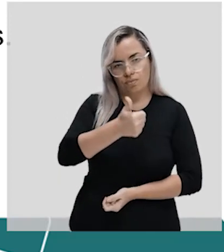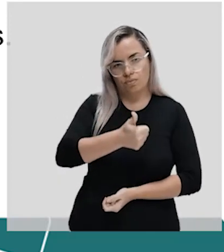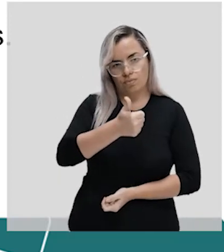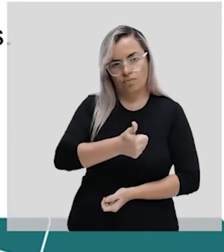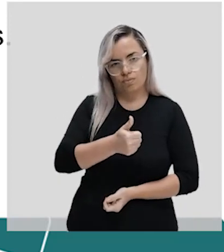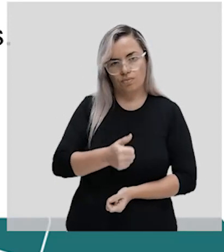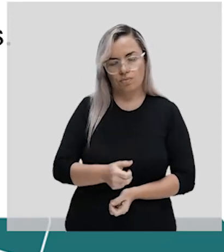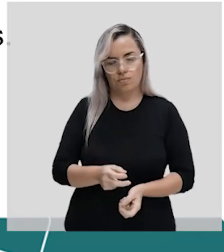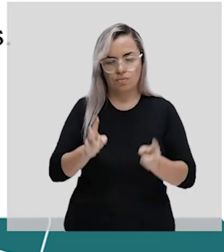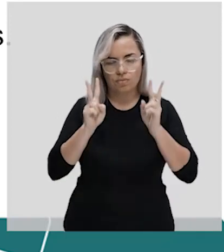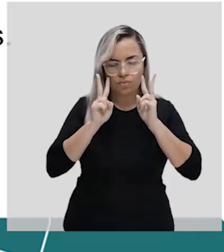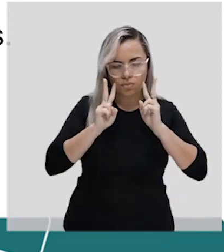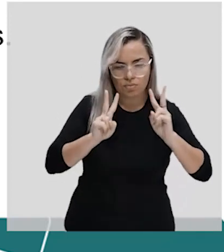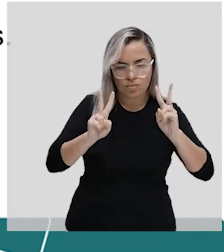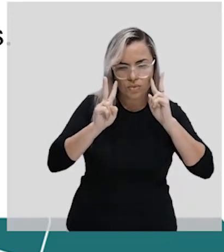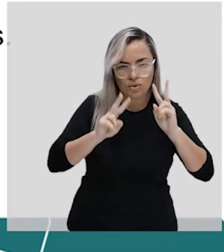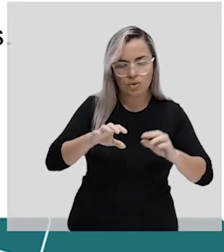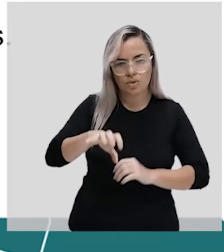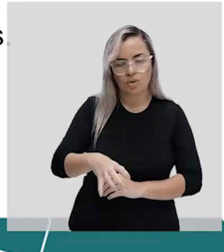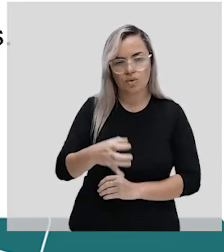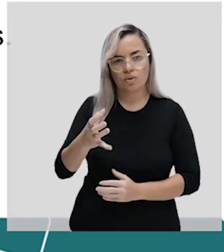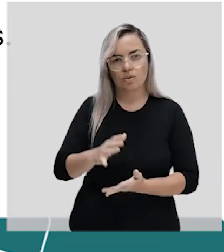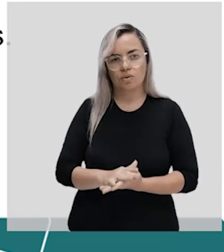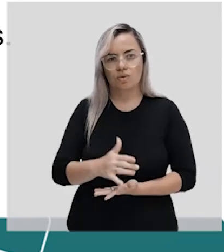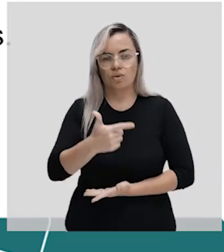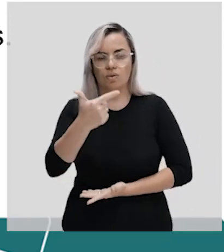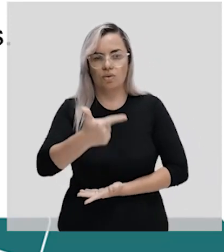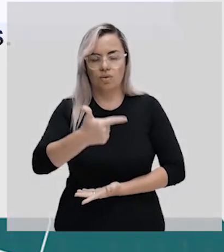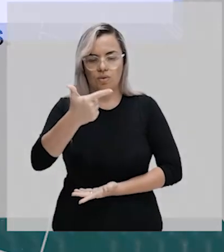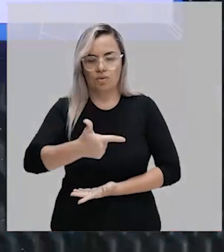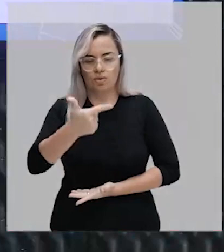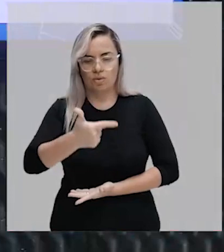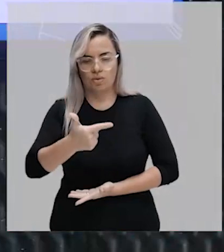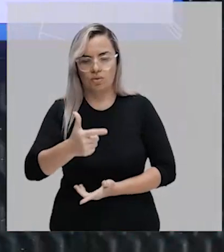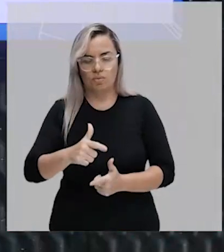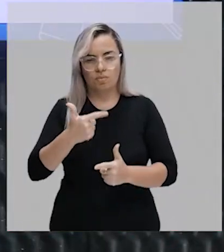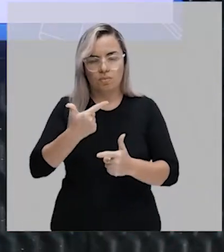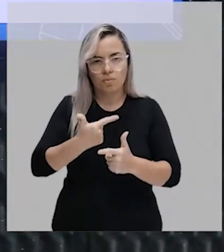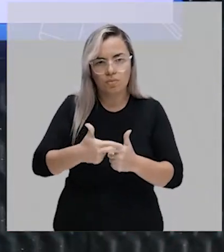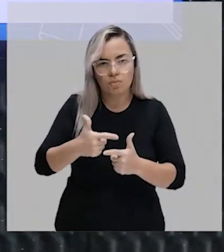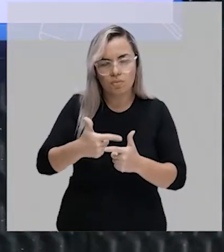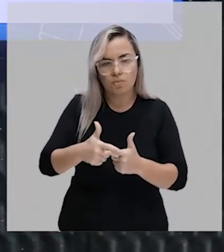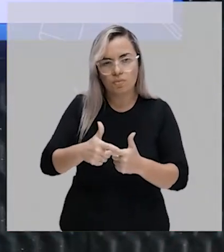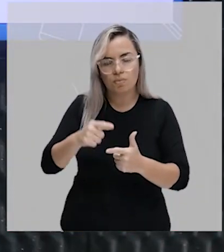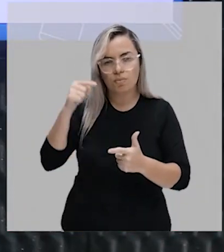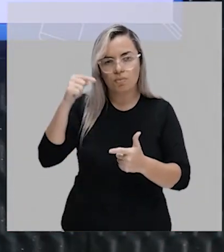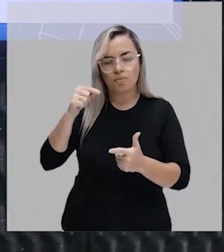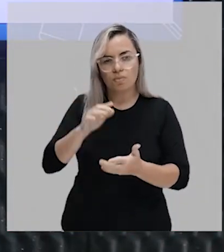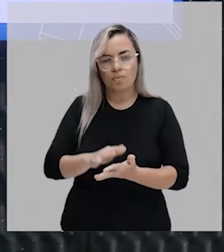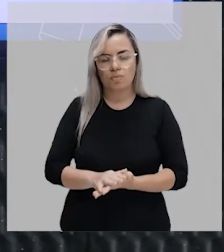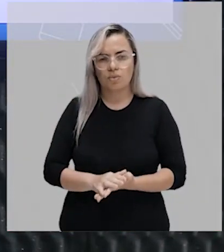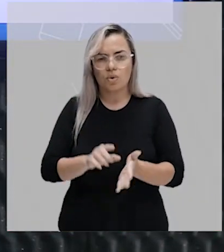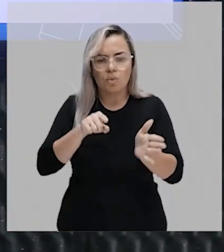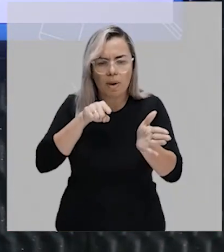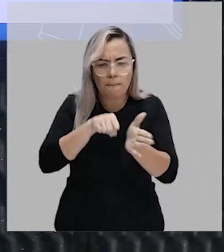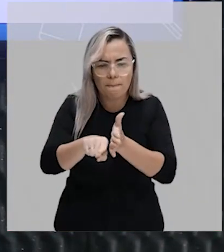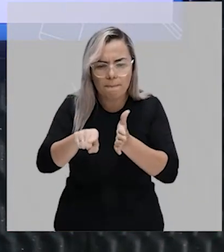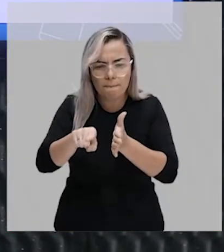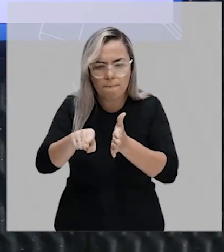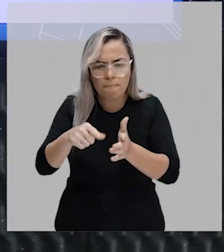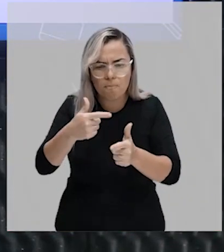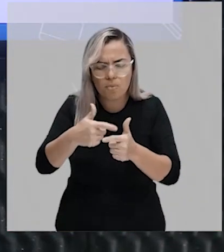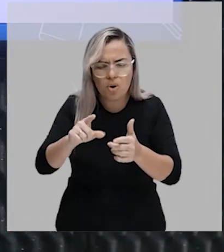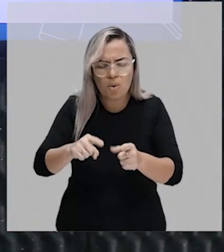observação, você observa o fato ocorrer. Segundo, problematização, você levanta um questionamento